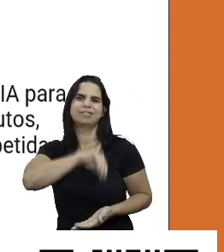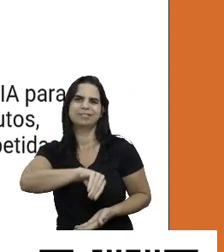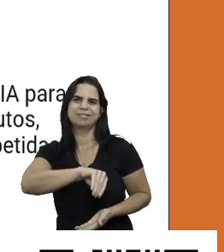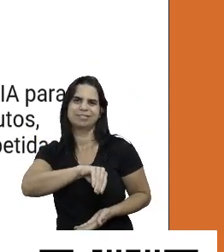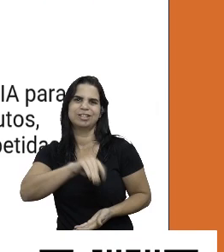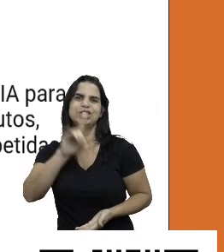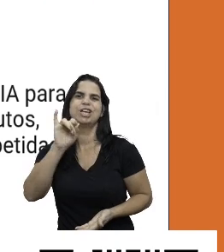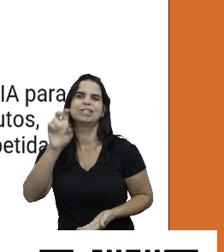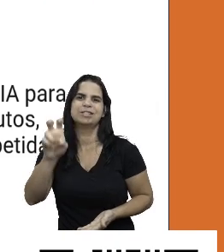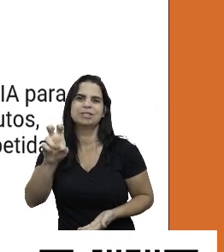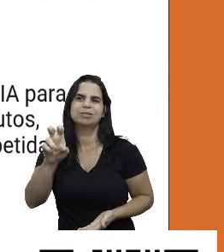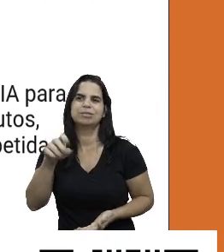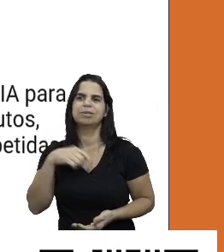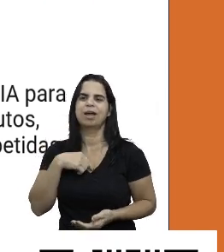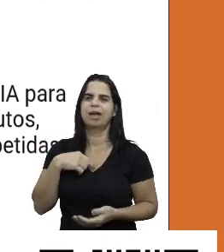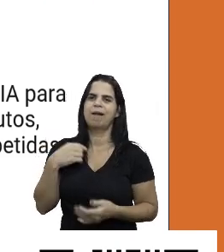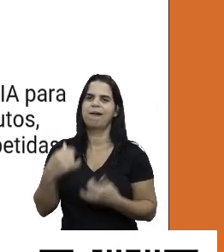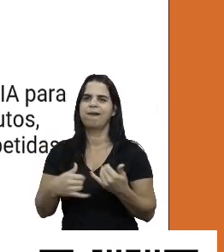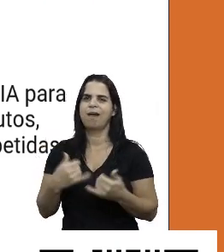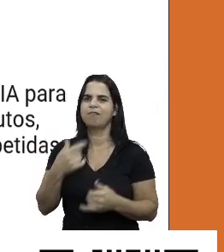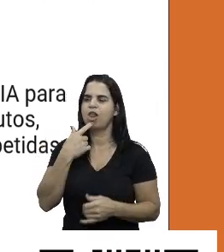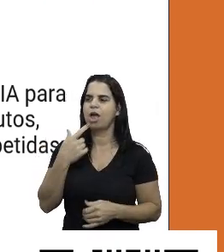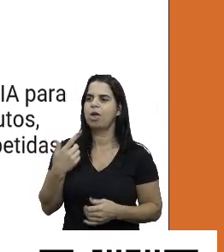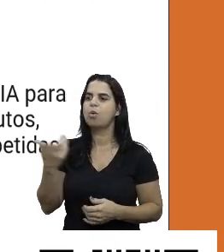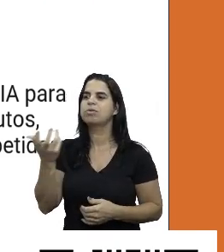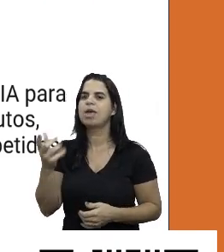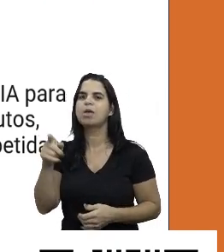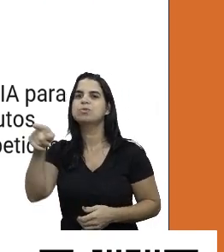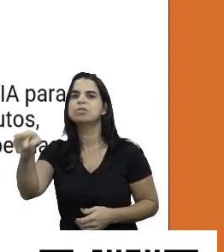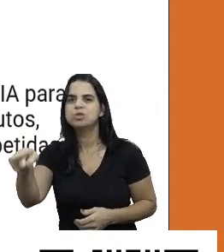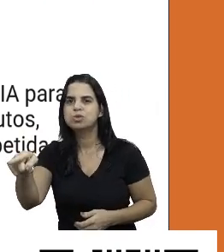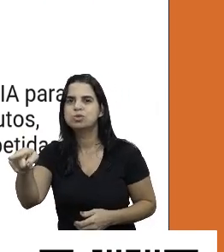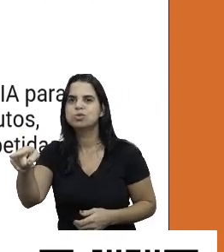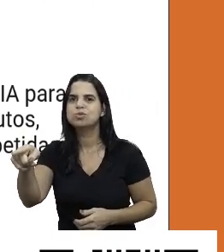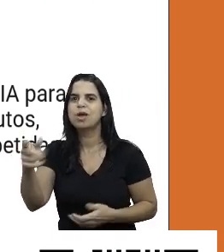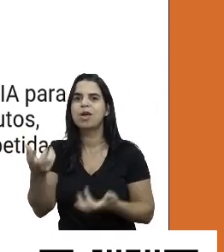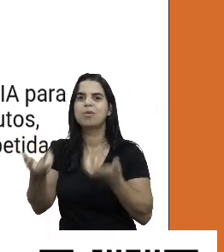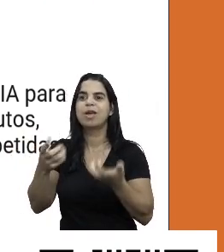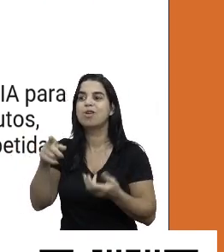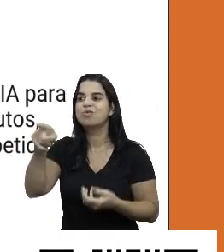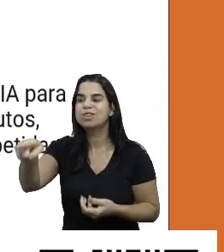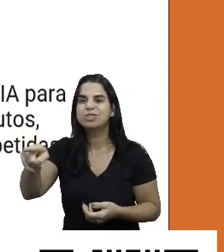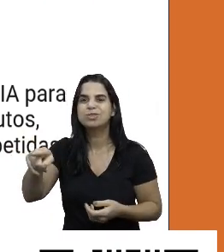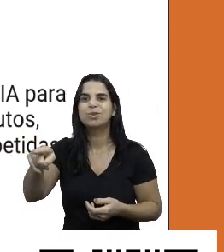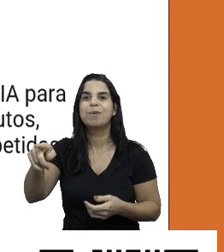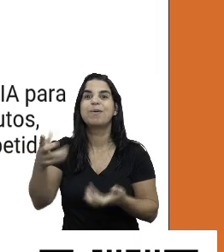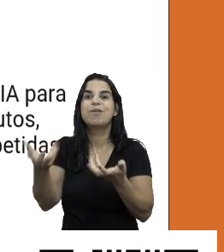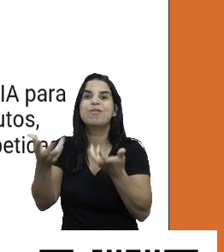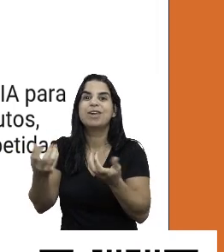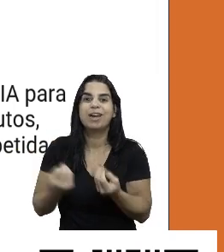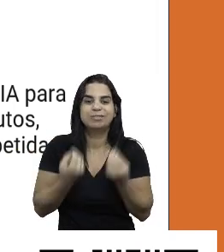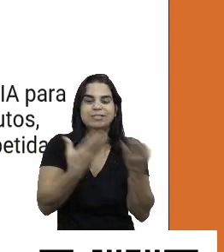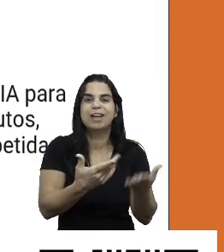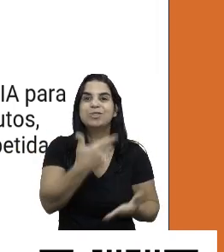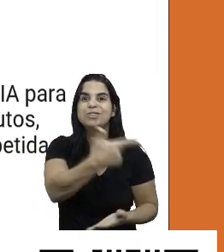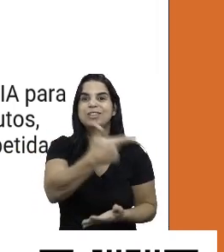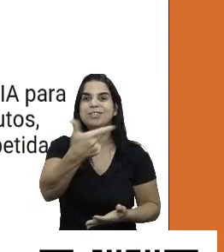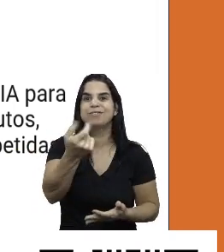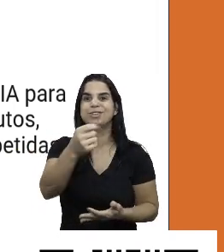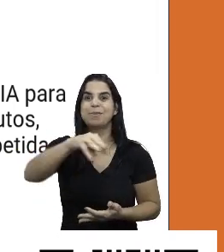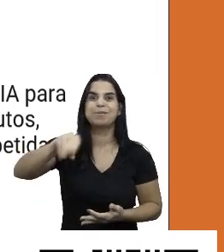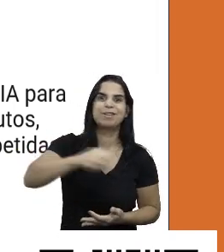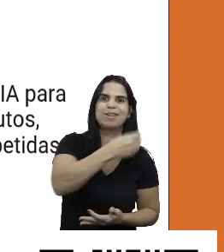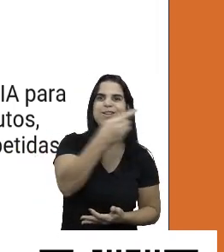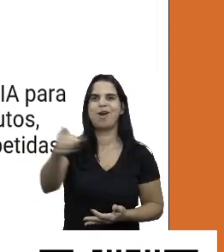cara eu quero isso eu quando eu olho para o varejo eu olho isso só que eu quero isso pra 220 milhões de pessoas como é que a gente faz e essa é a